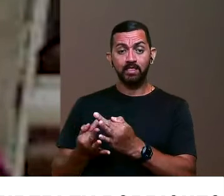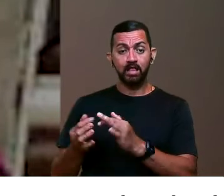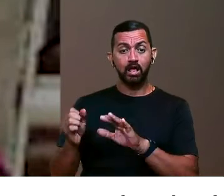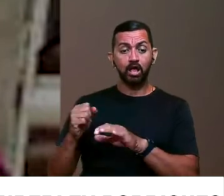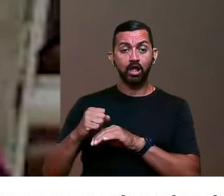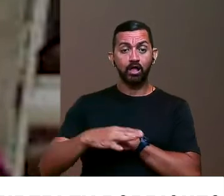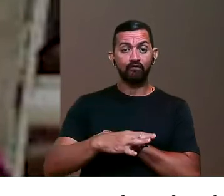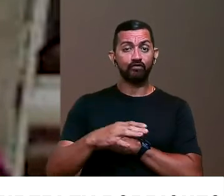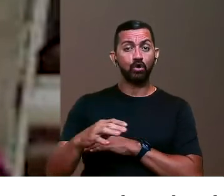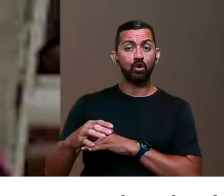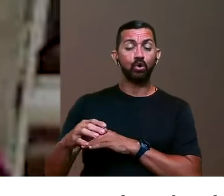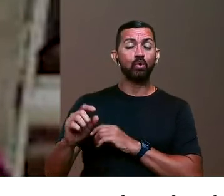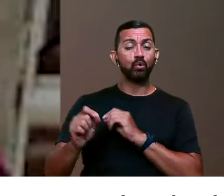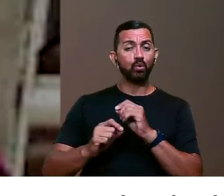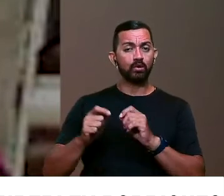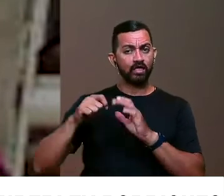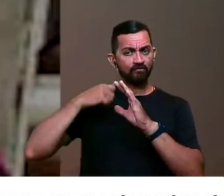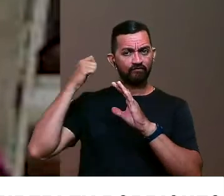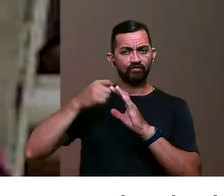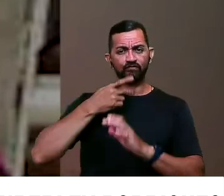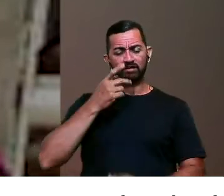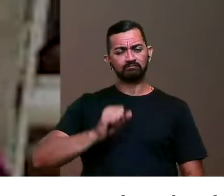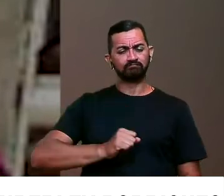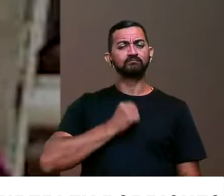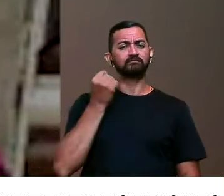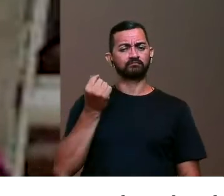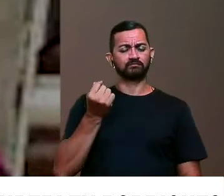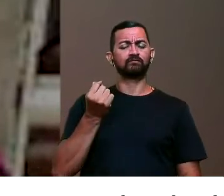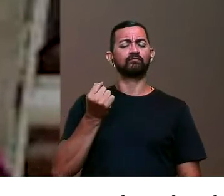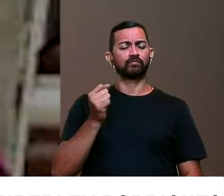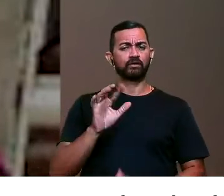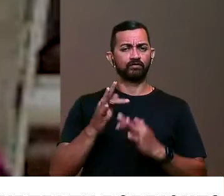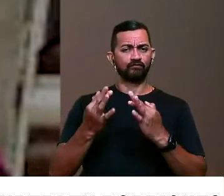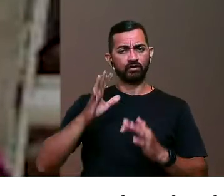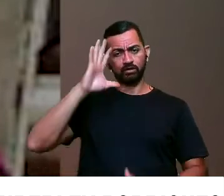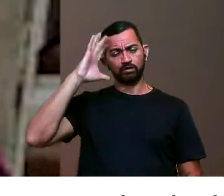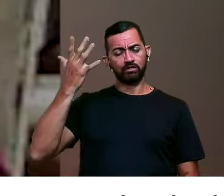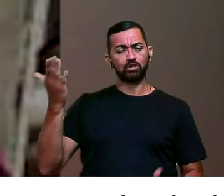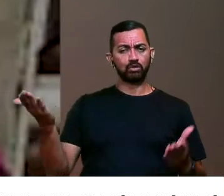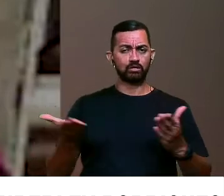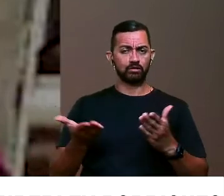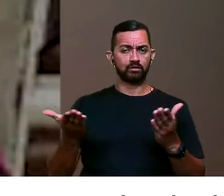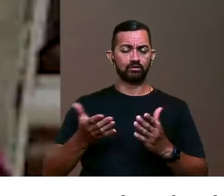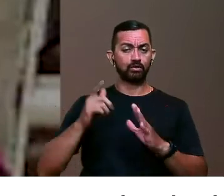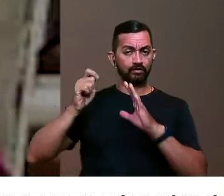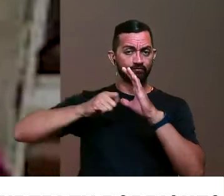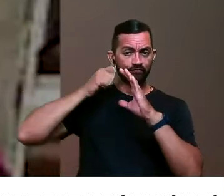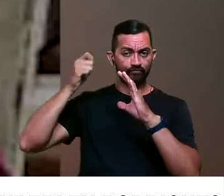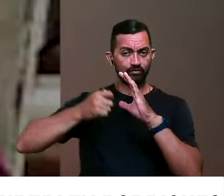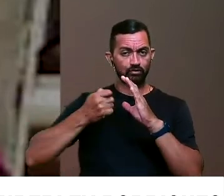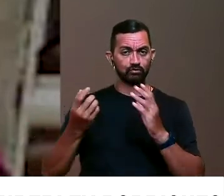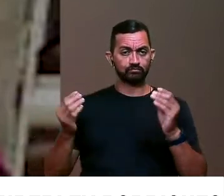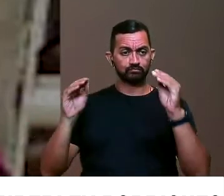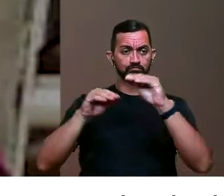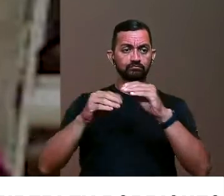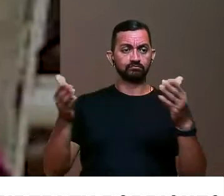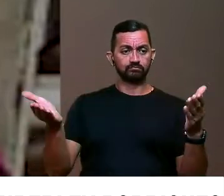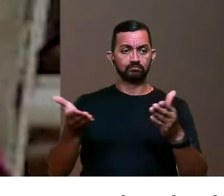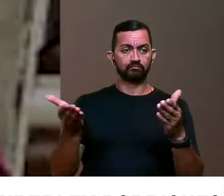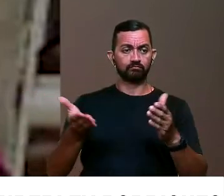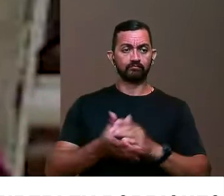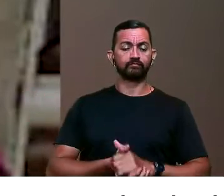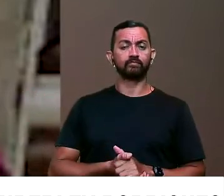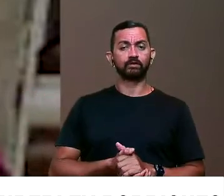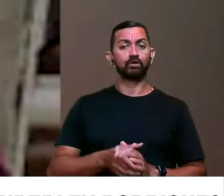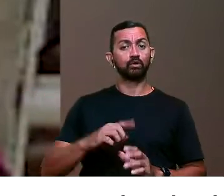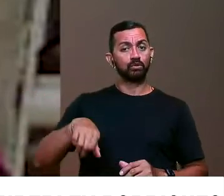nos enviou um vídeo falando dessa revolta da família diante da decisão judicial, e você vai acompanhar esse vídeo agora, a gente vai colocar esse vídeo